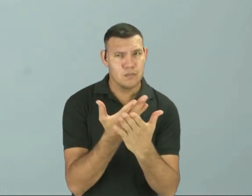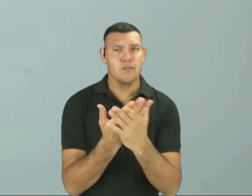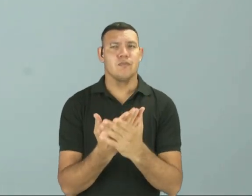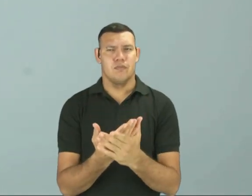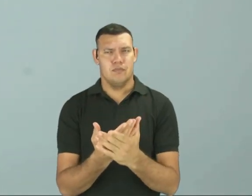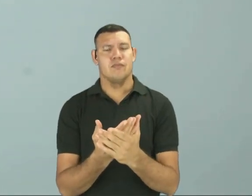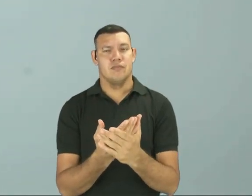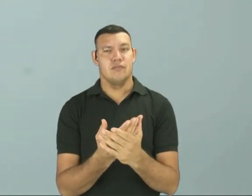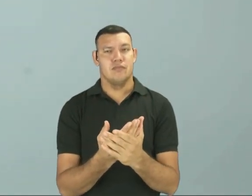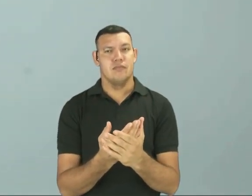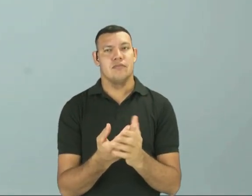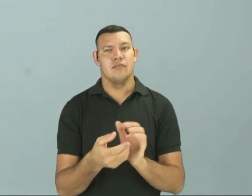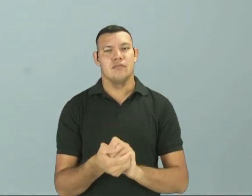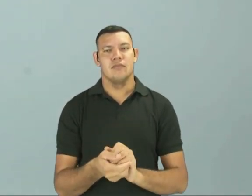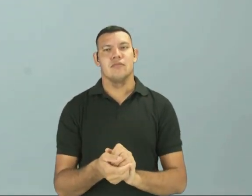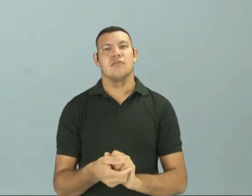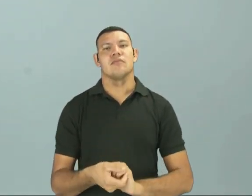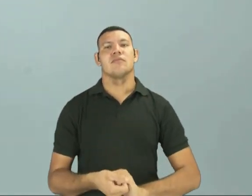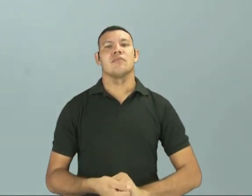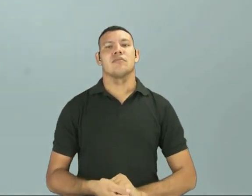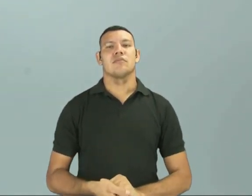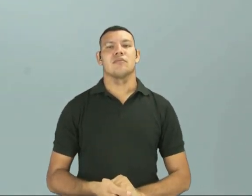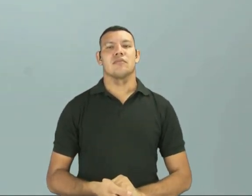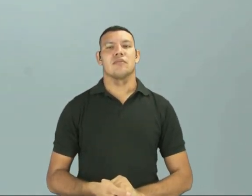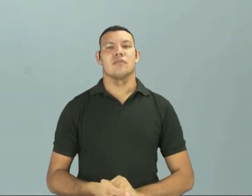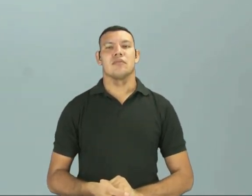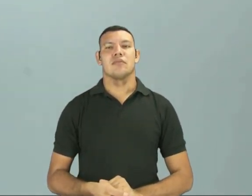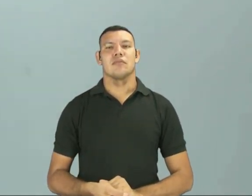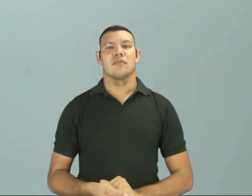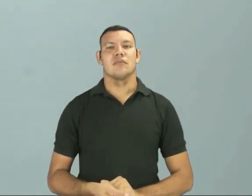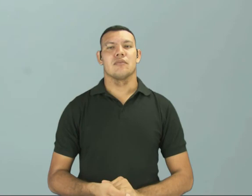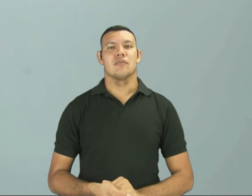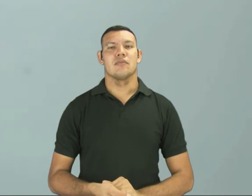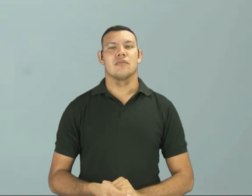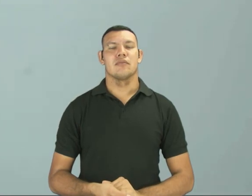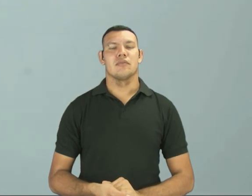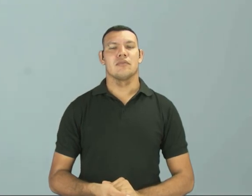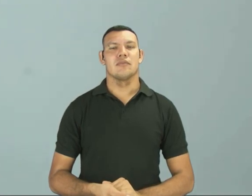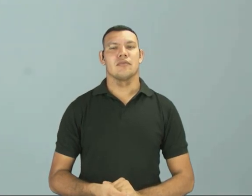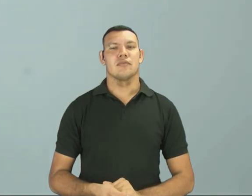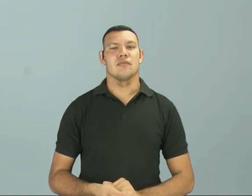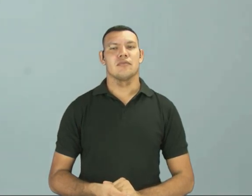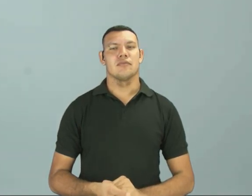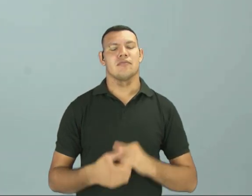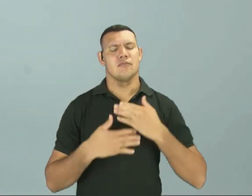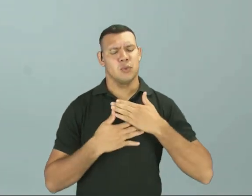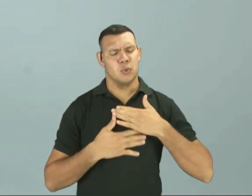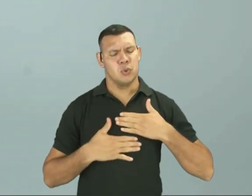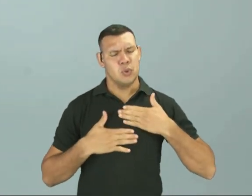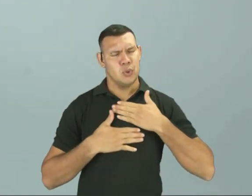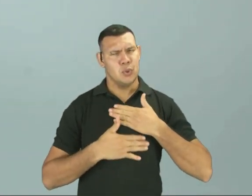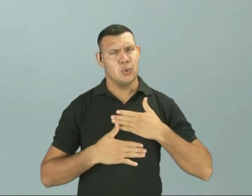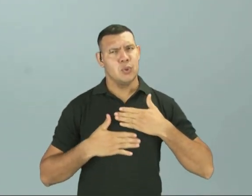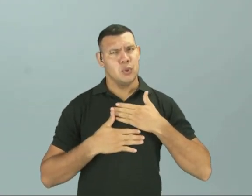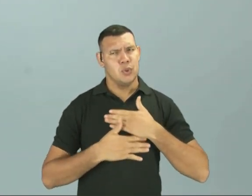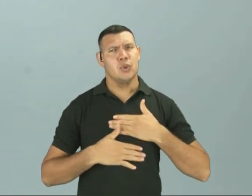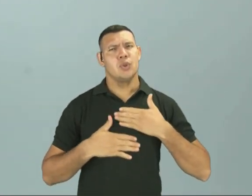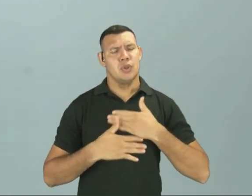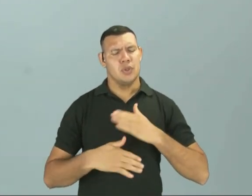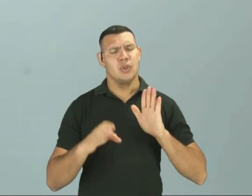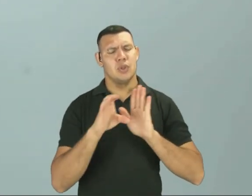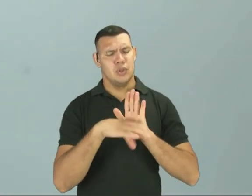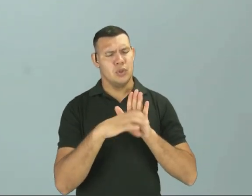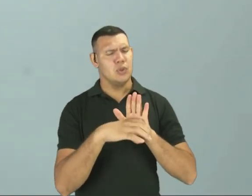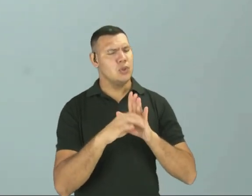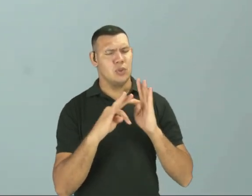através dessas videoaulas e sinta-se à vontade, né, para acessar não só essa, como todo o conteúdo que nós